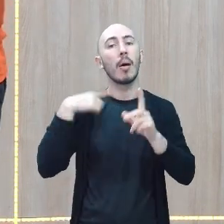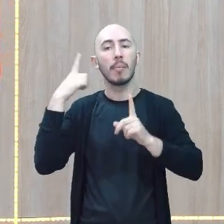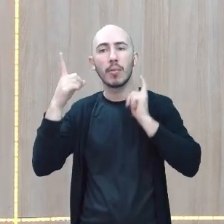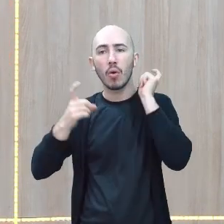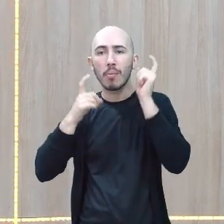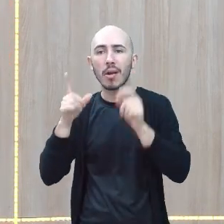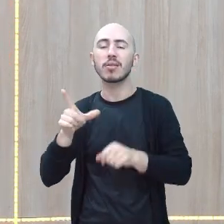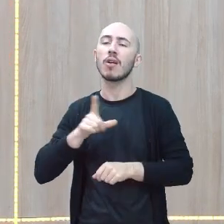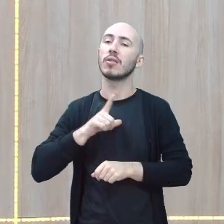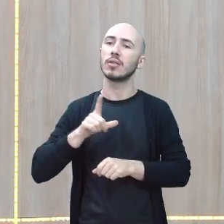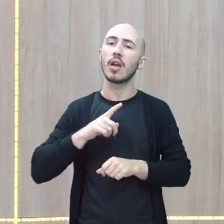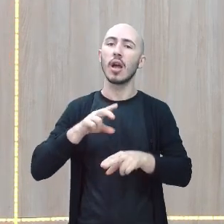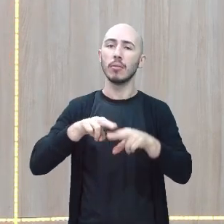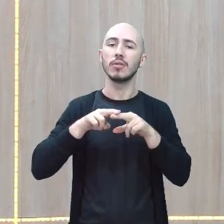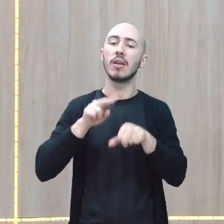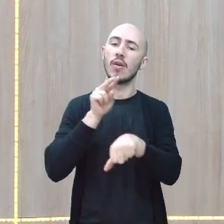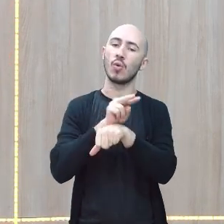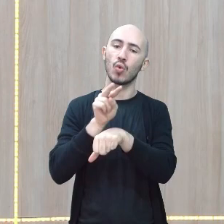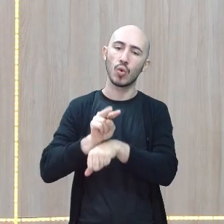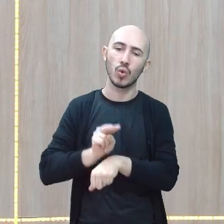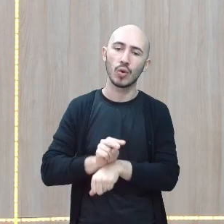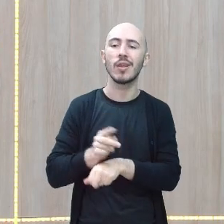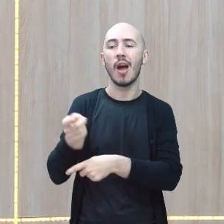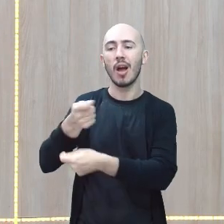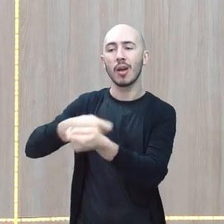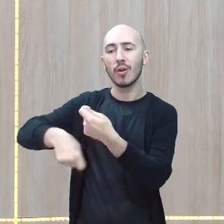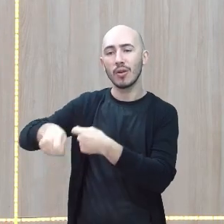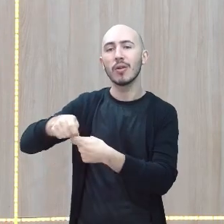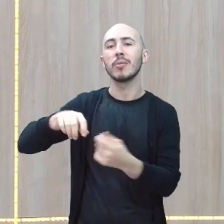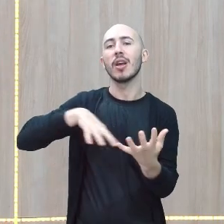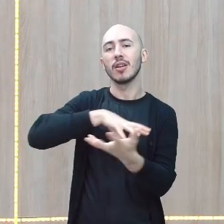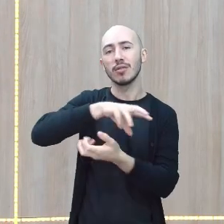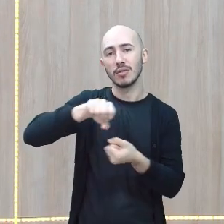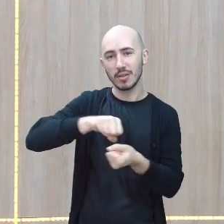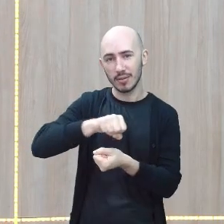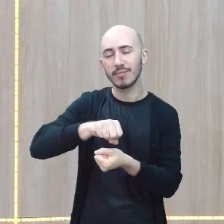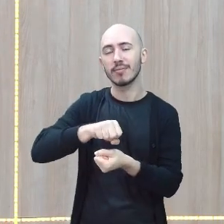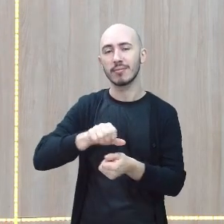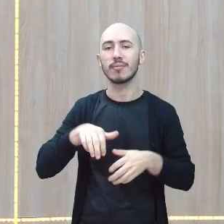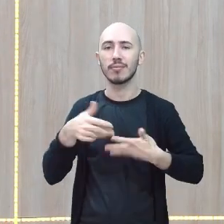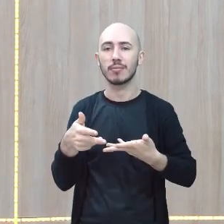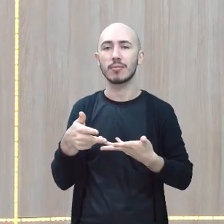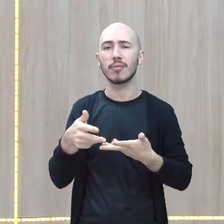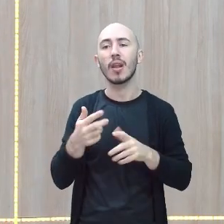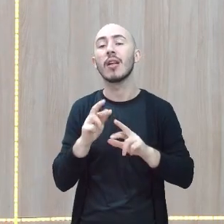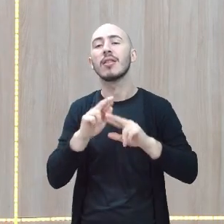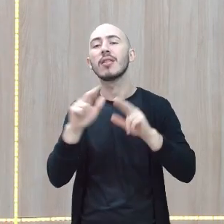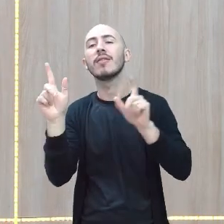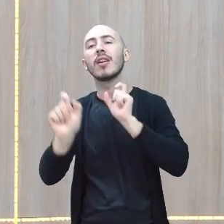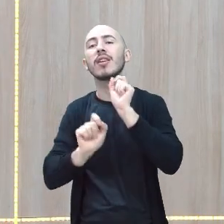uma economia sustentável. Diferente da concepção, né, de natureza, né, da